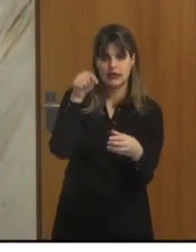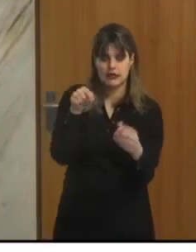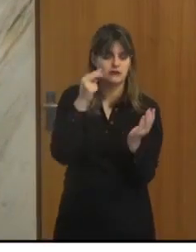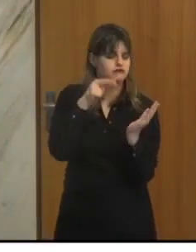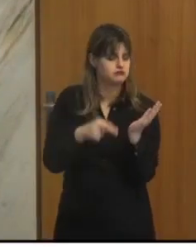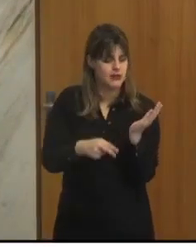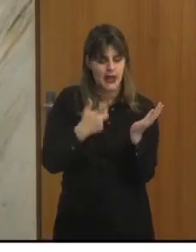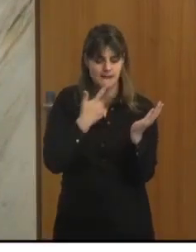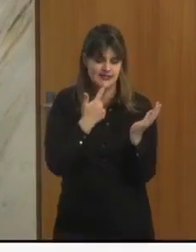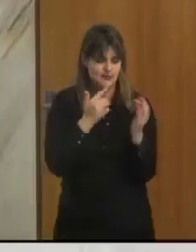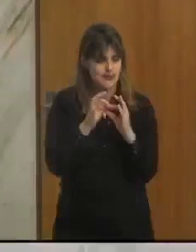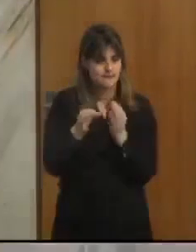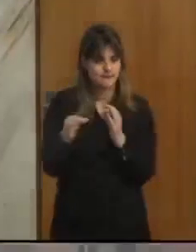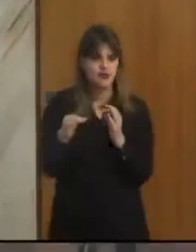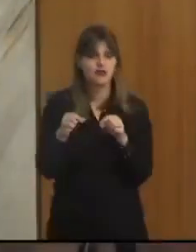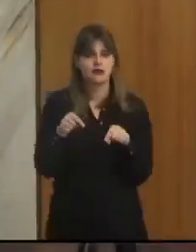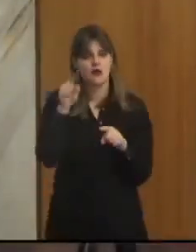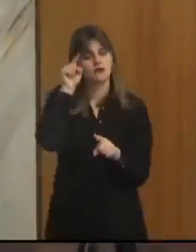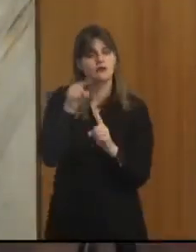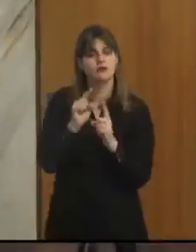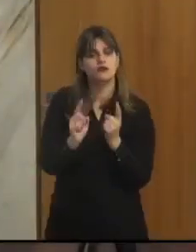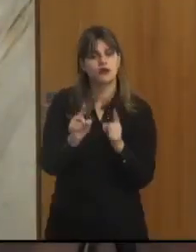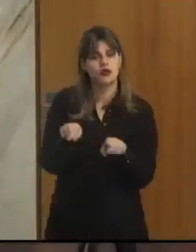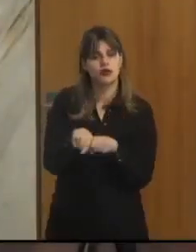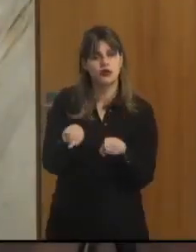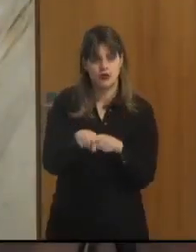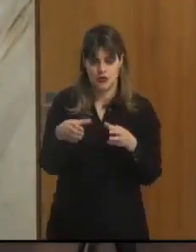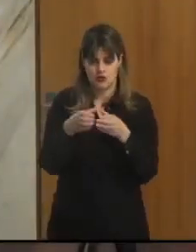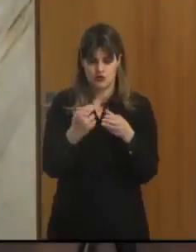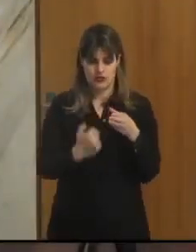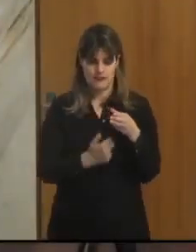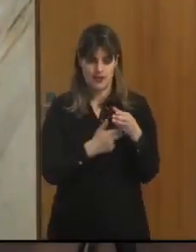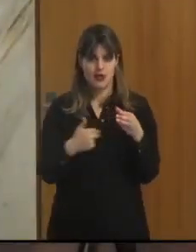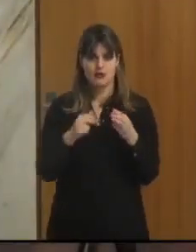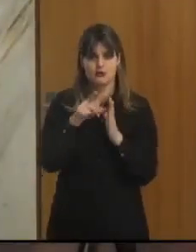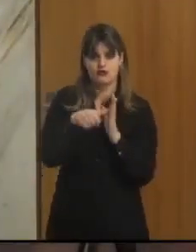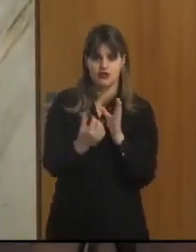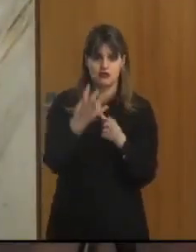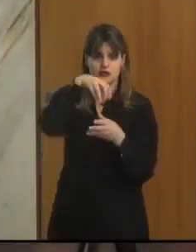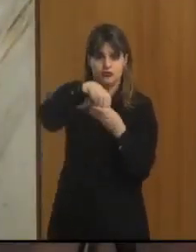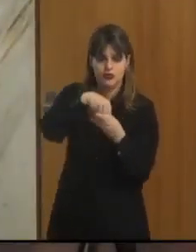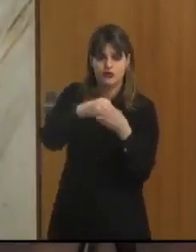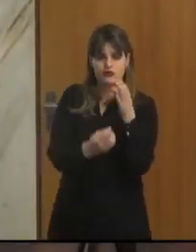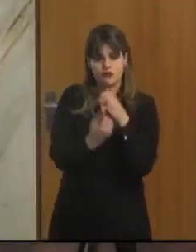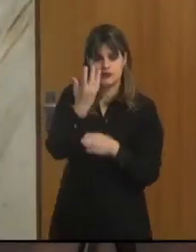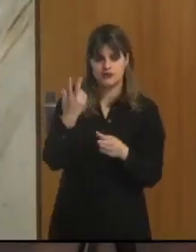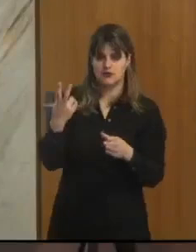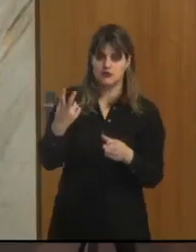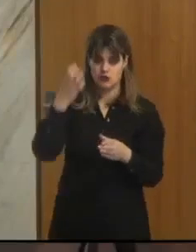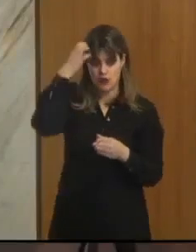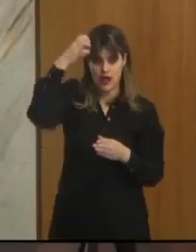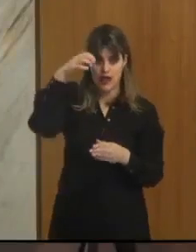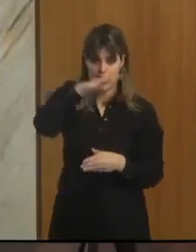que a intenção é integrar os templários no projeto da formação do seu próprio reino. A